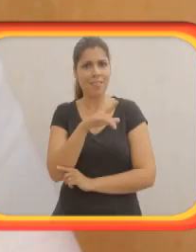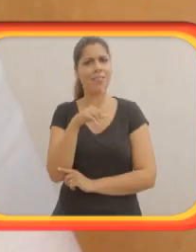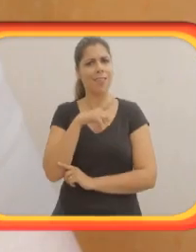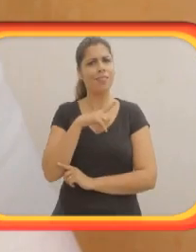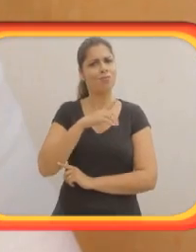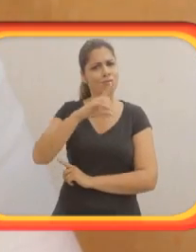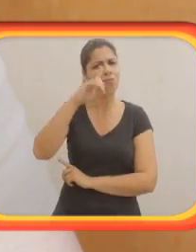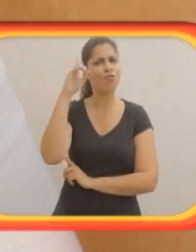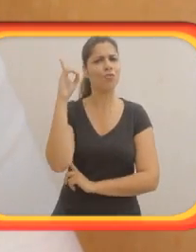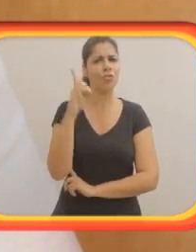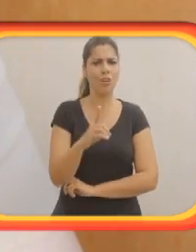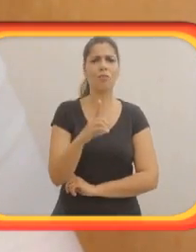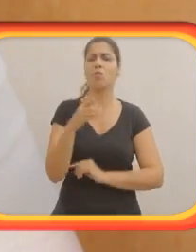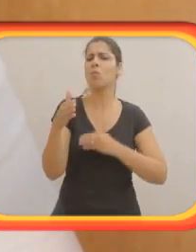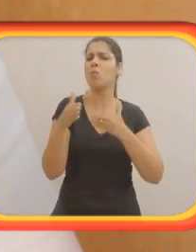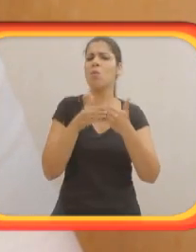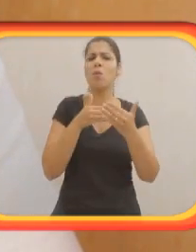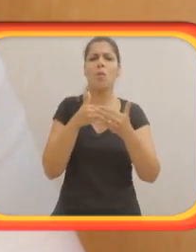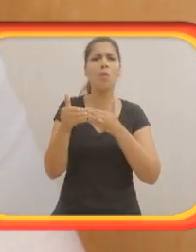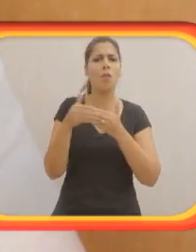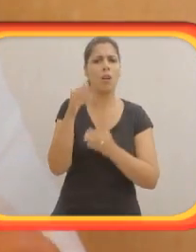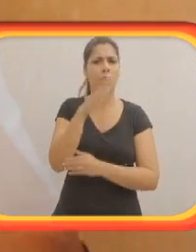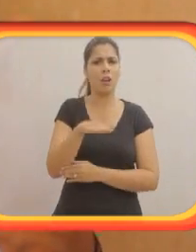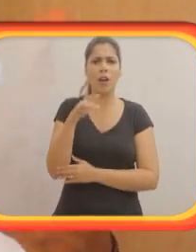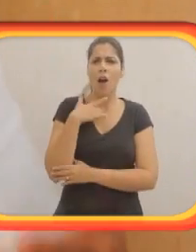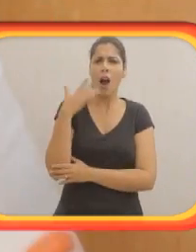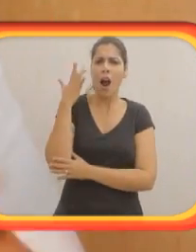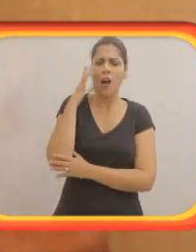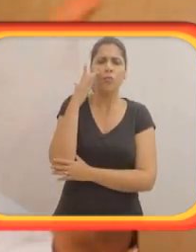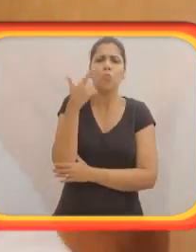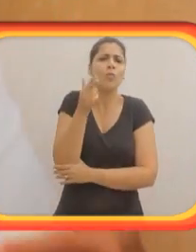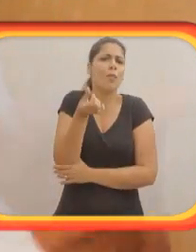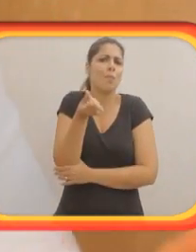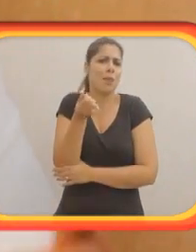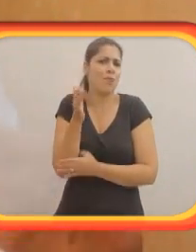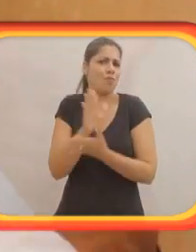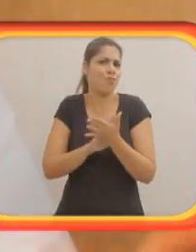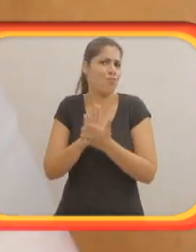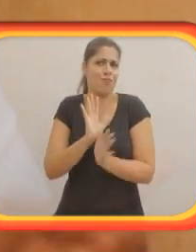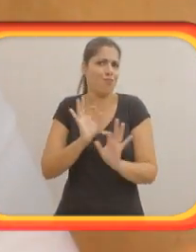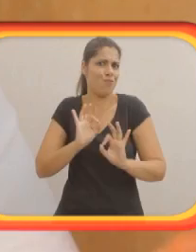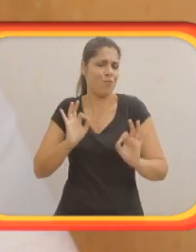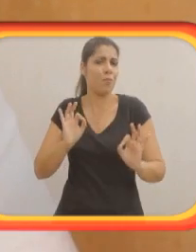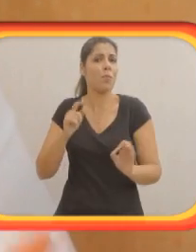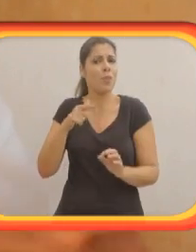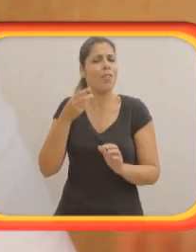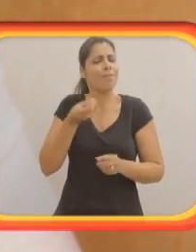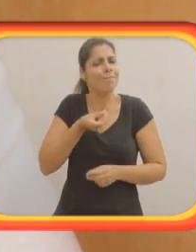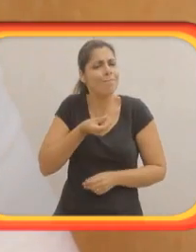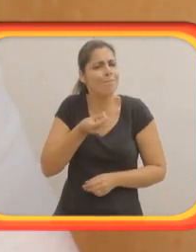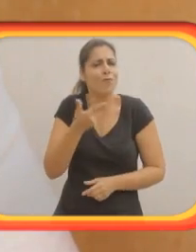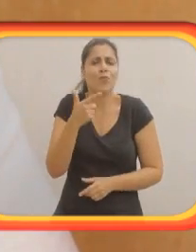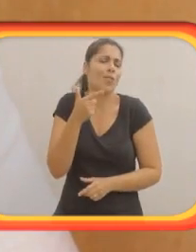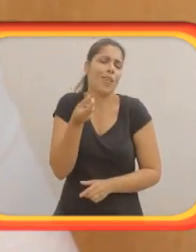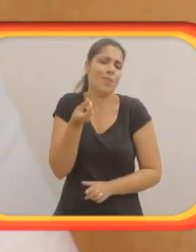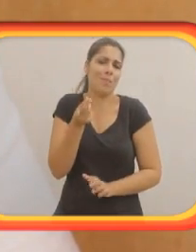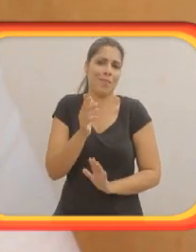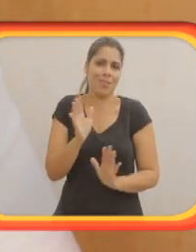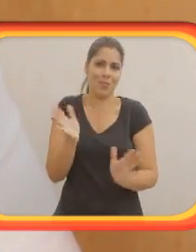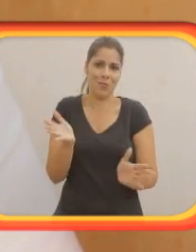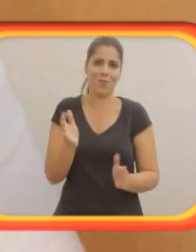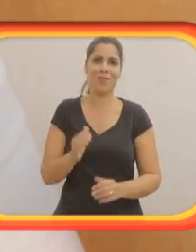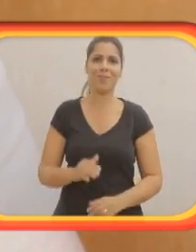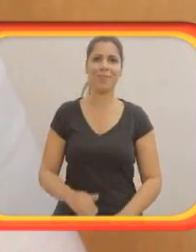quer lidar com aquelas questões, e que ele está vendo que aquela criança tem tanto direito quanto qualquer